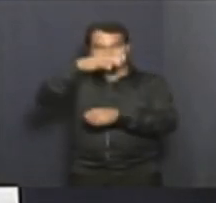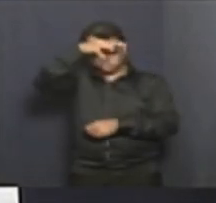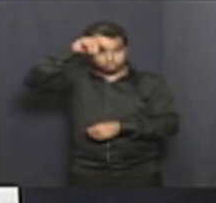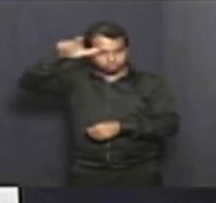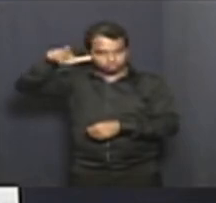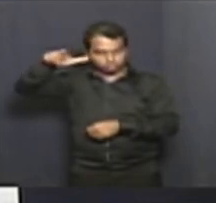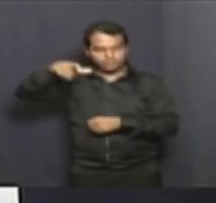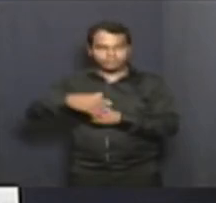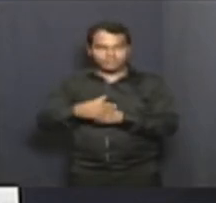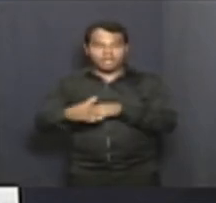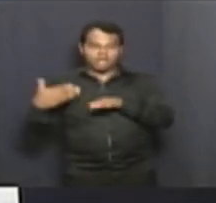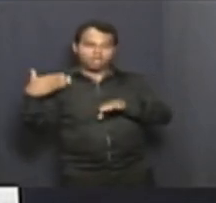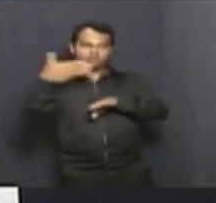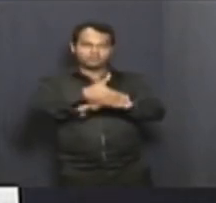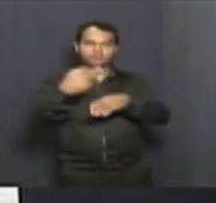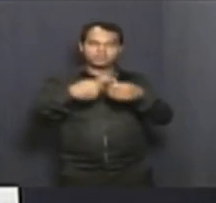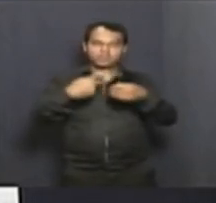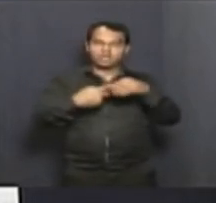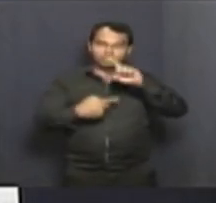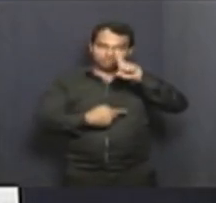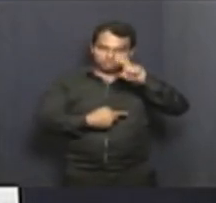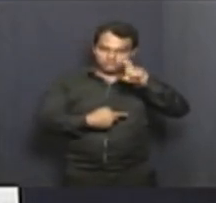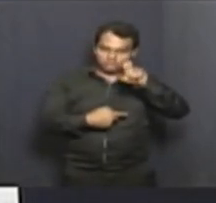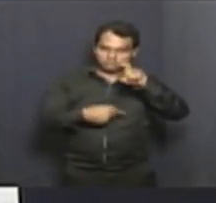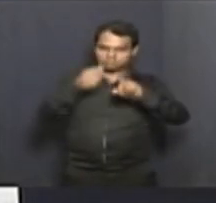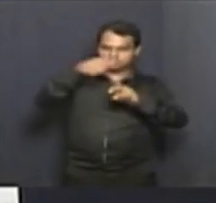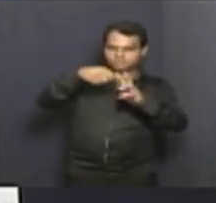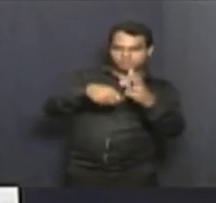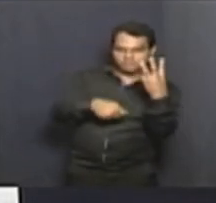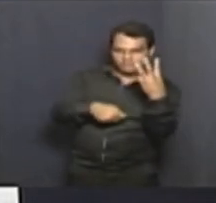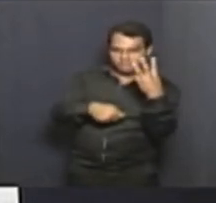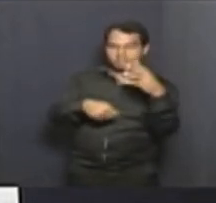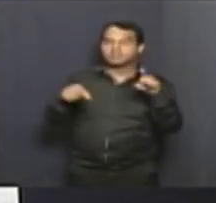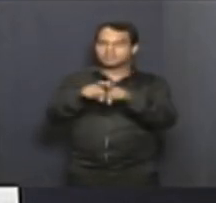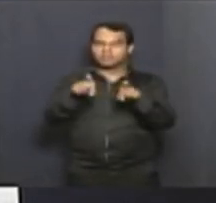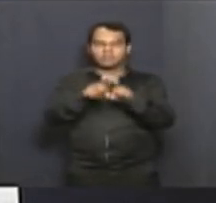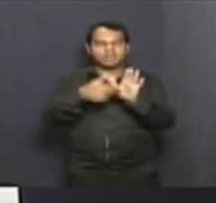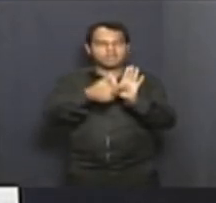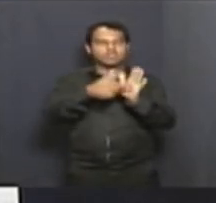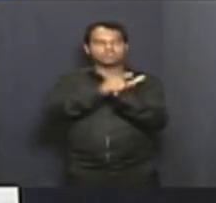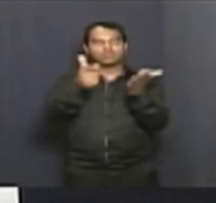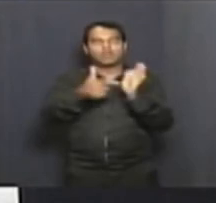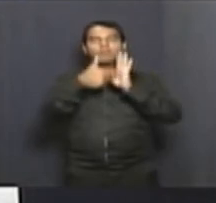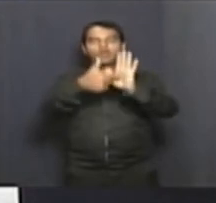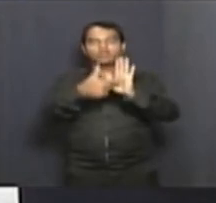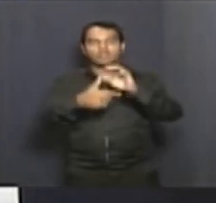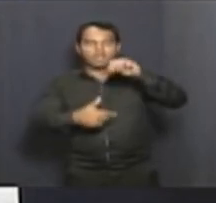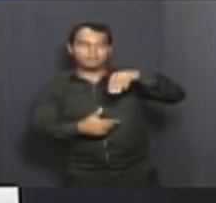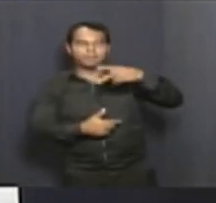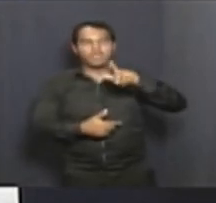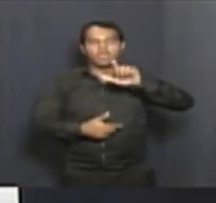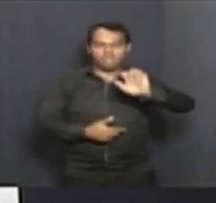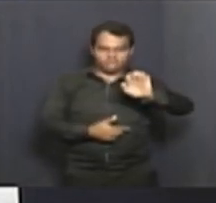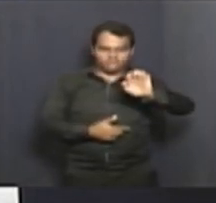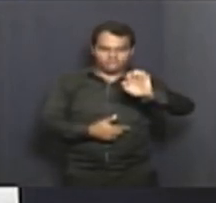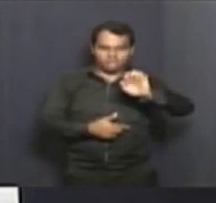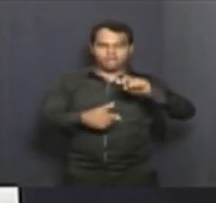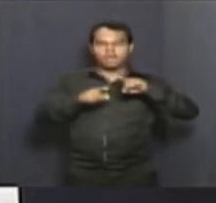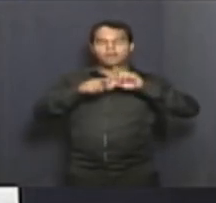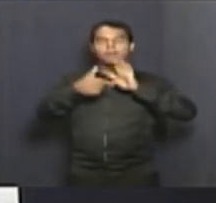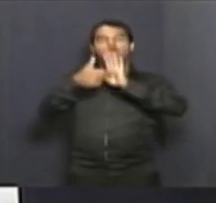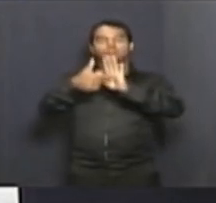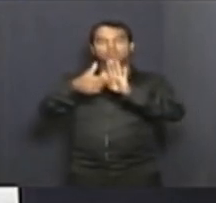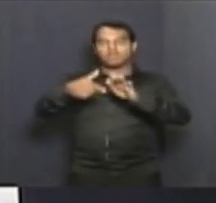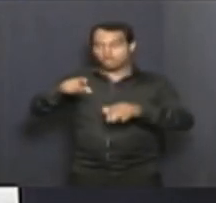de maior circulação em dourados o diário ms também traz uma matéria de capa mp é encontra cenário de guerra no